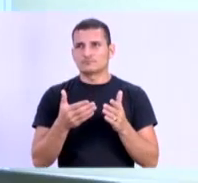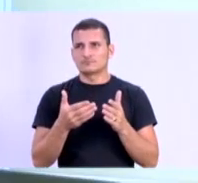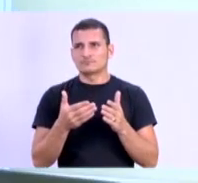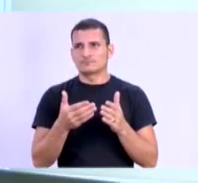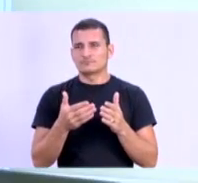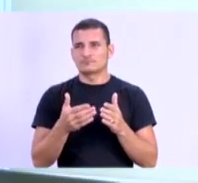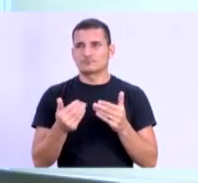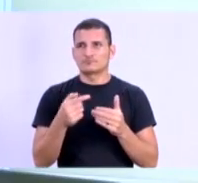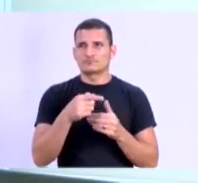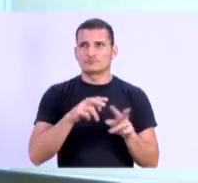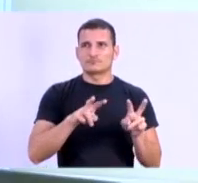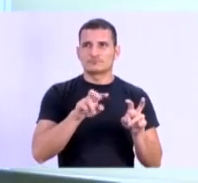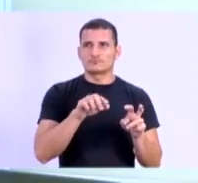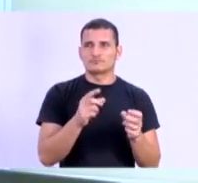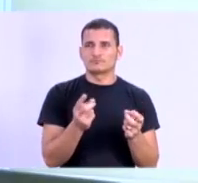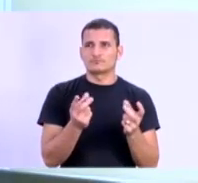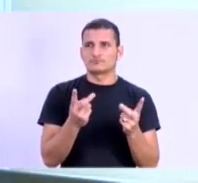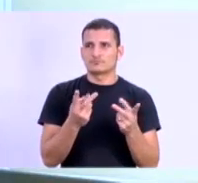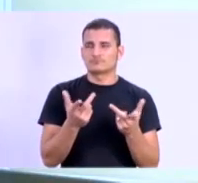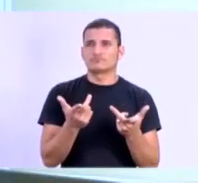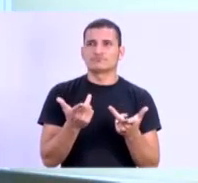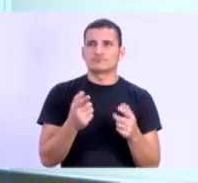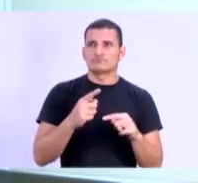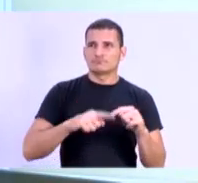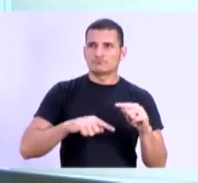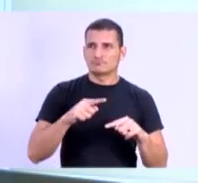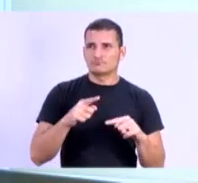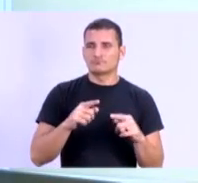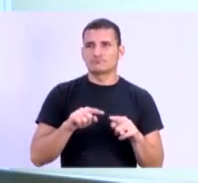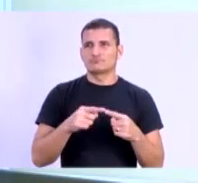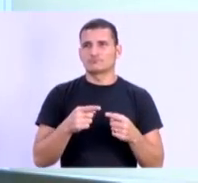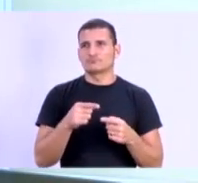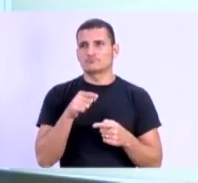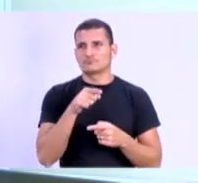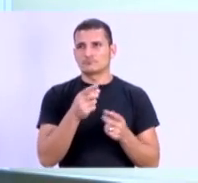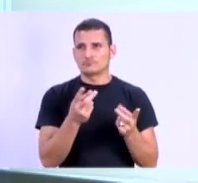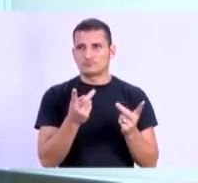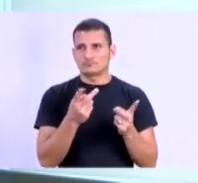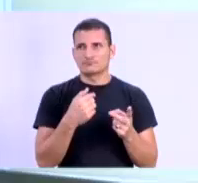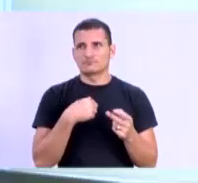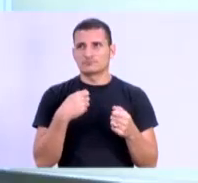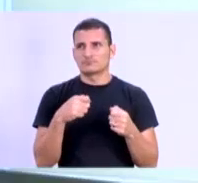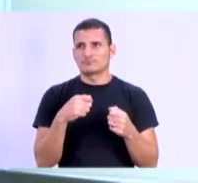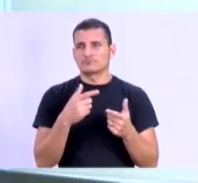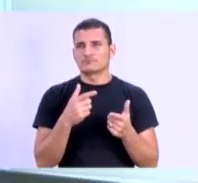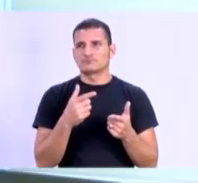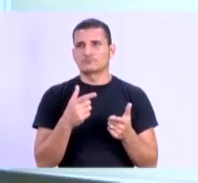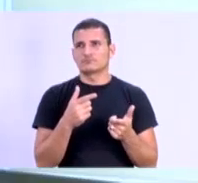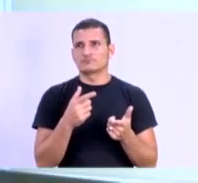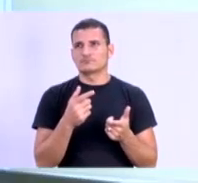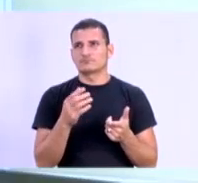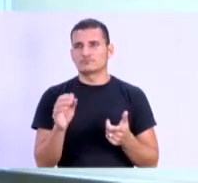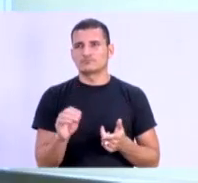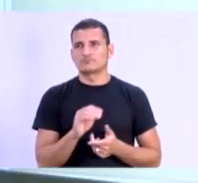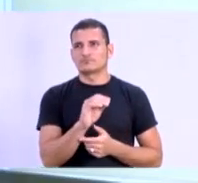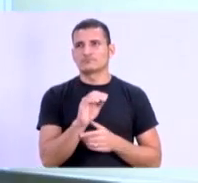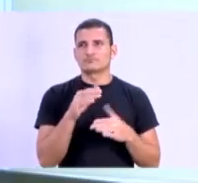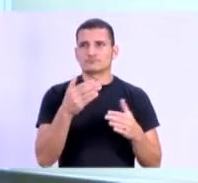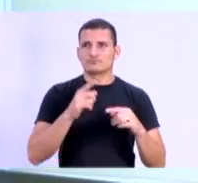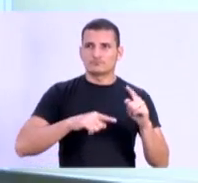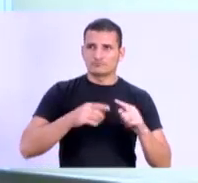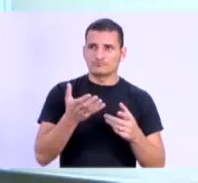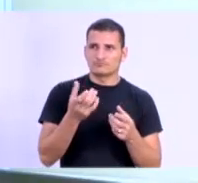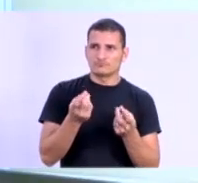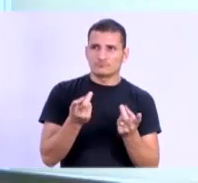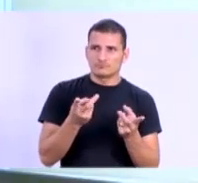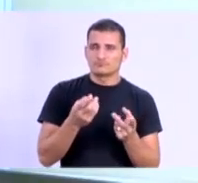vou pedir para o computador vender um determinado produto. Mas para ele vender determinado produto, eu preciso passar para o computador qual produto eu quero